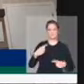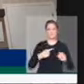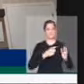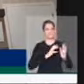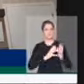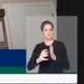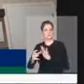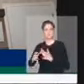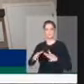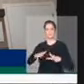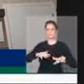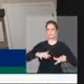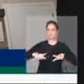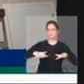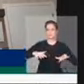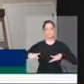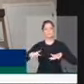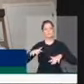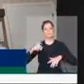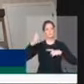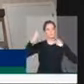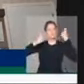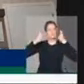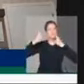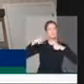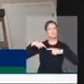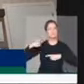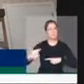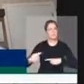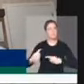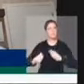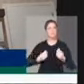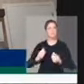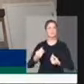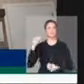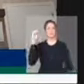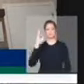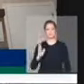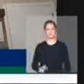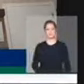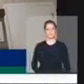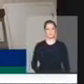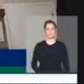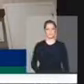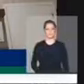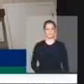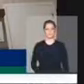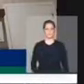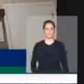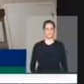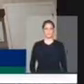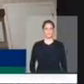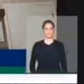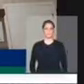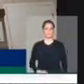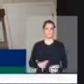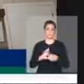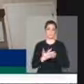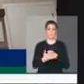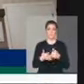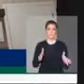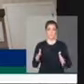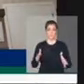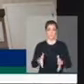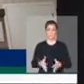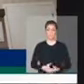começam a discutir o que fazer com o brasil o brasil da avenida higienópolis e temos o governo que foi